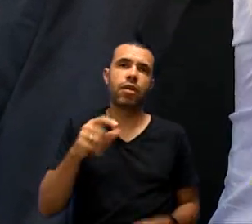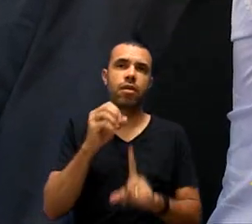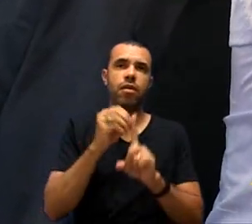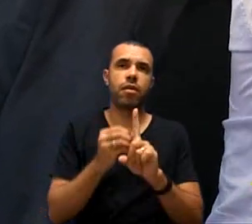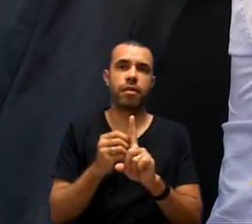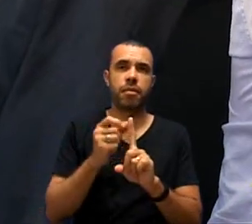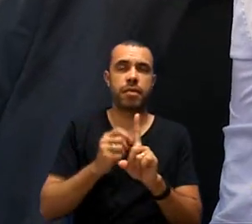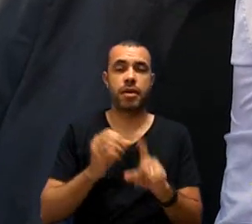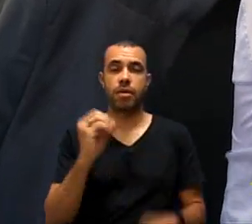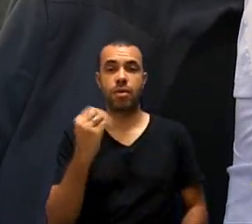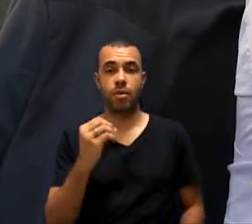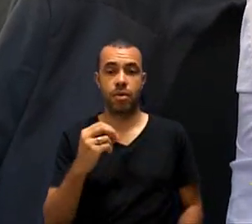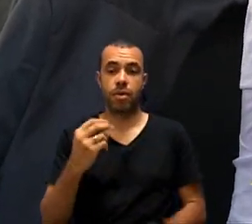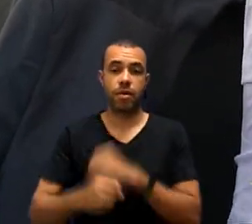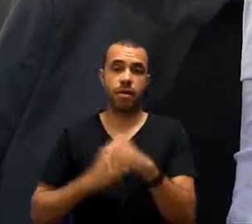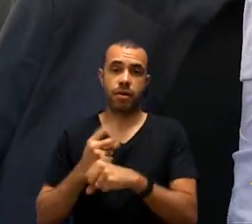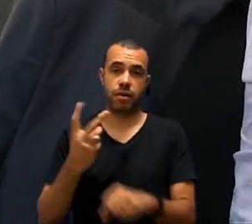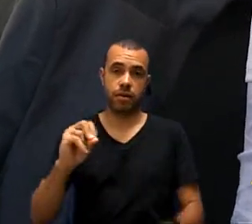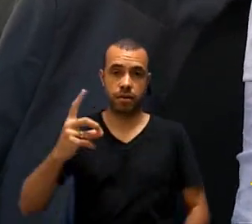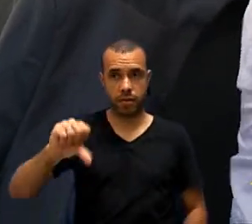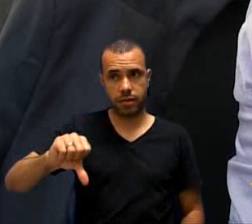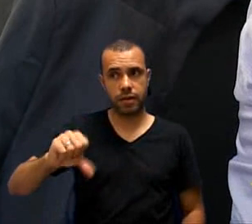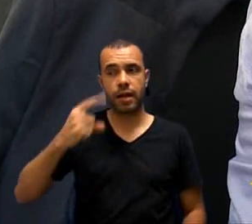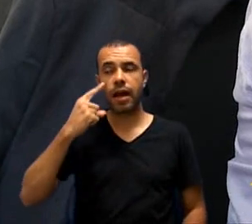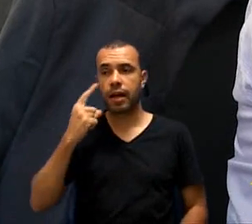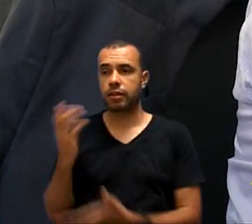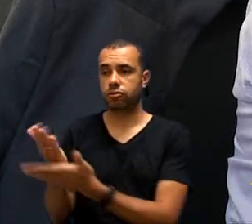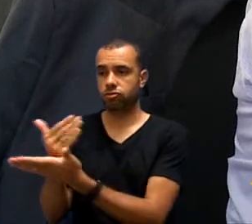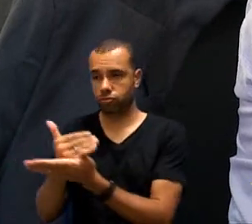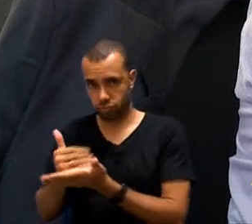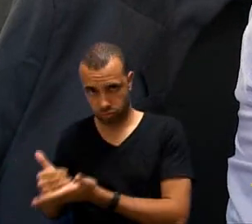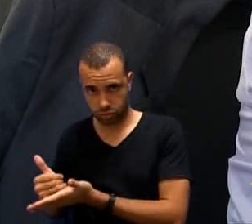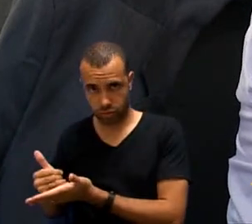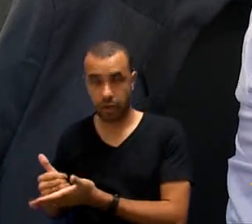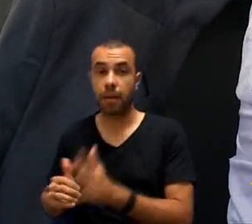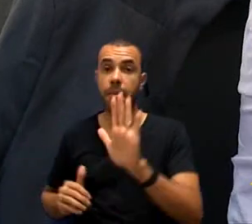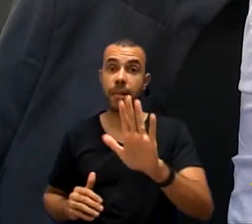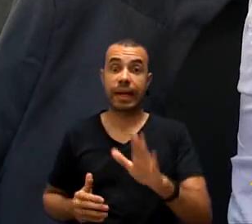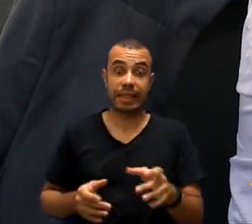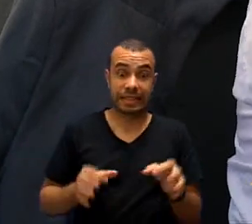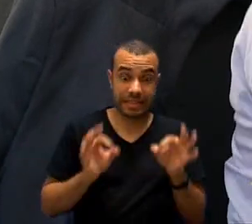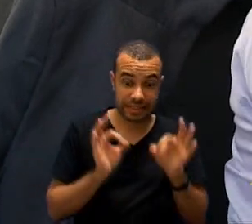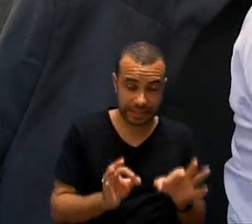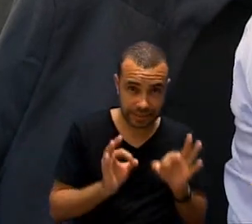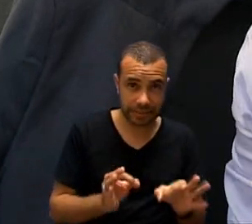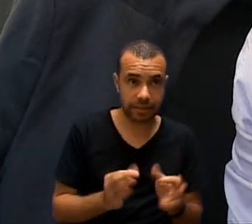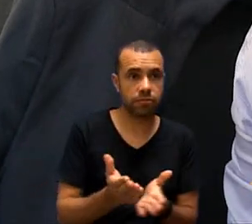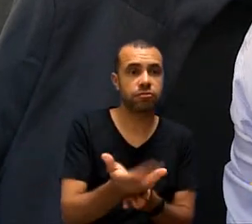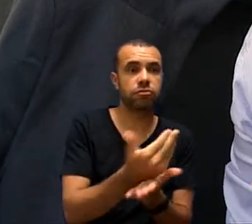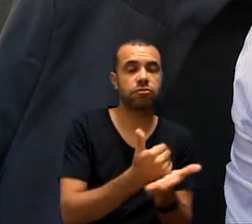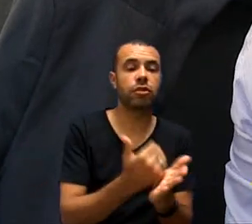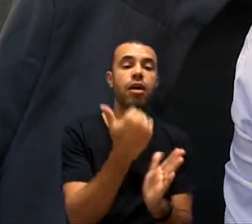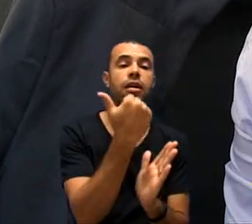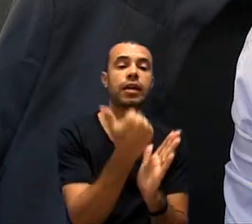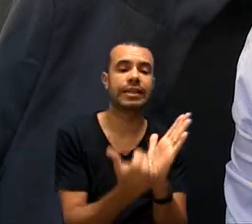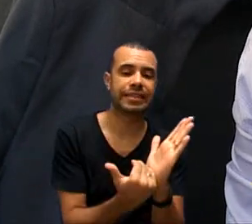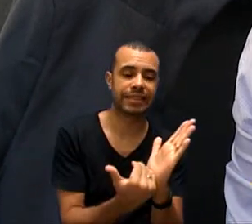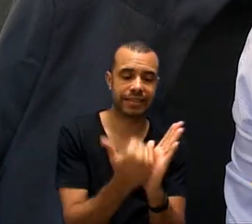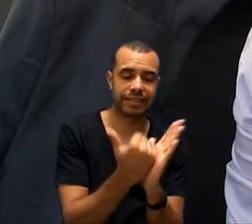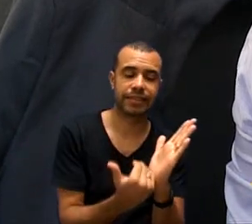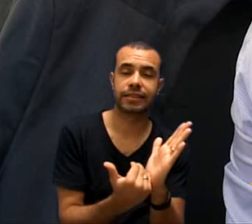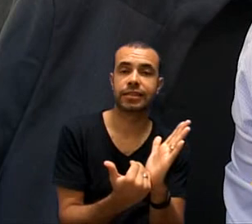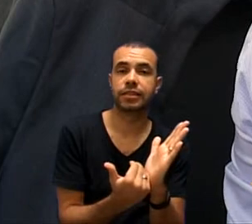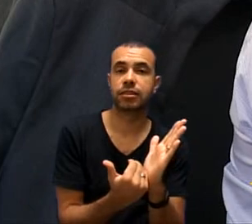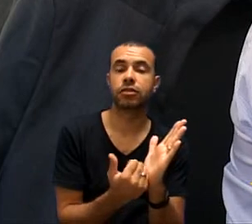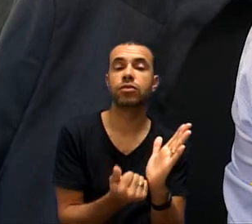até outubro 19 era para ter arrecadado X, e até agora, quanto que está em baixa da arrecadação do